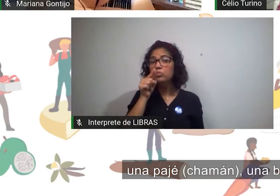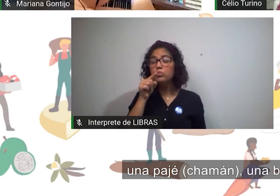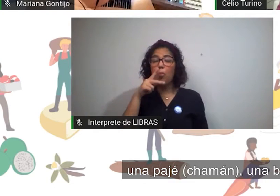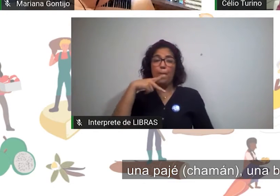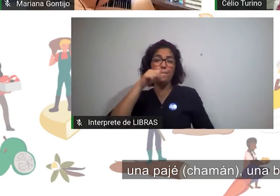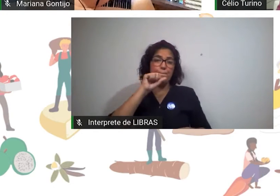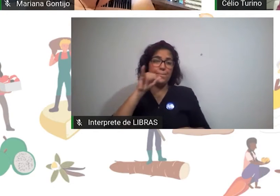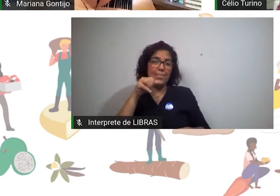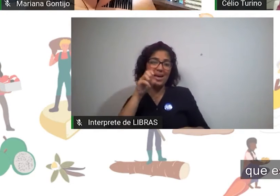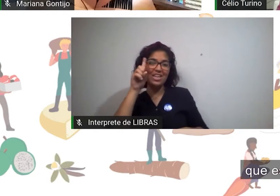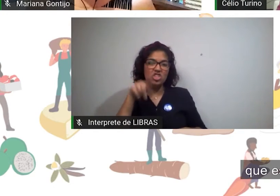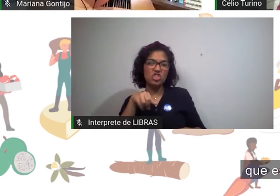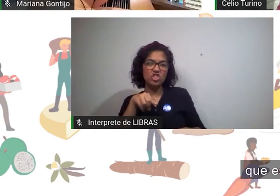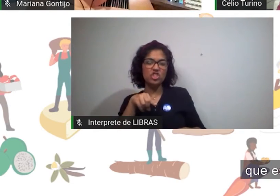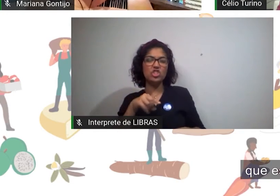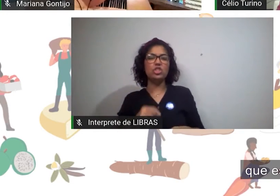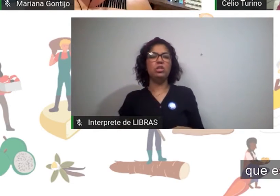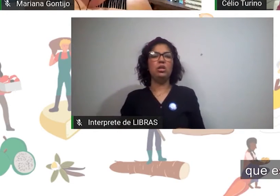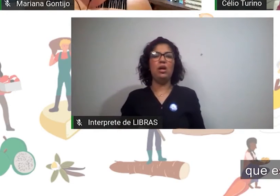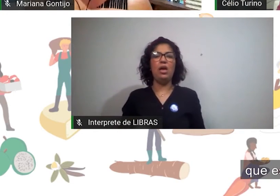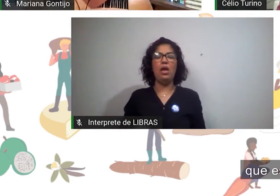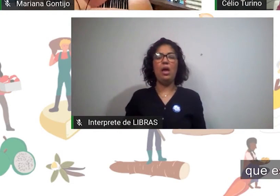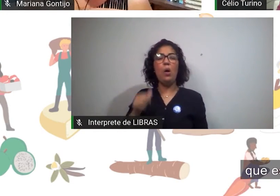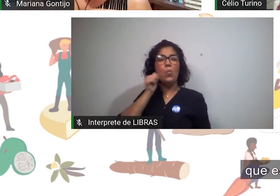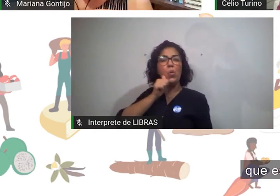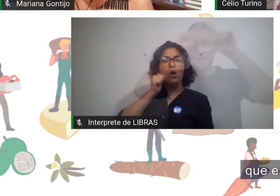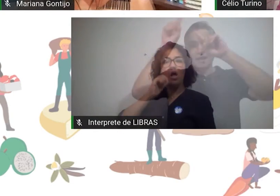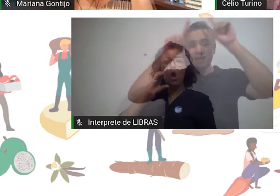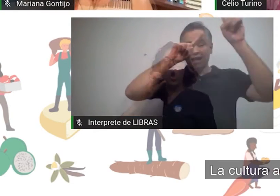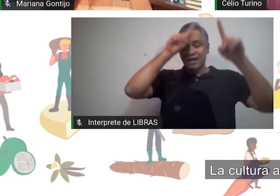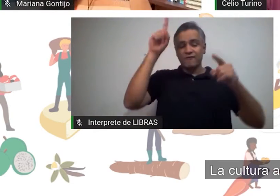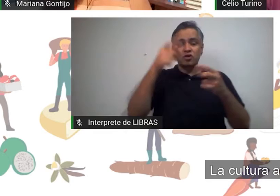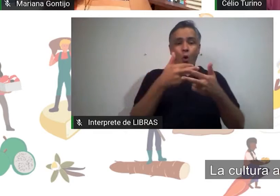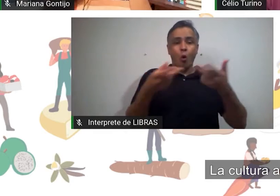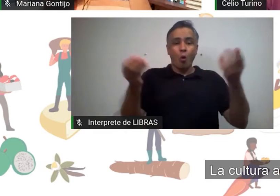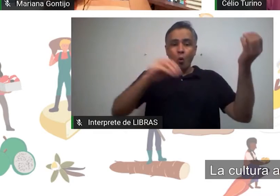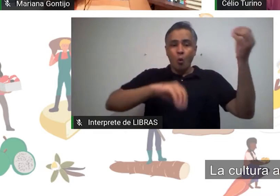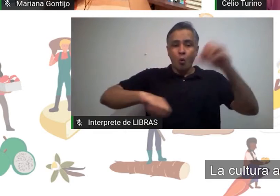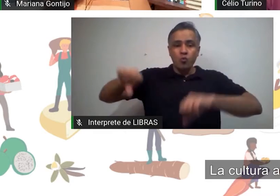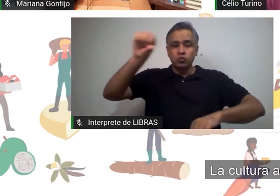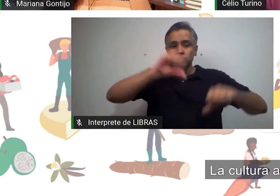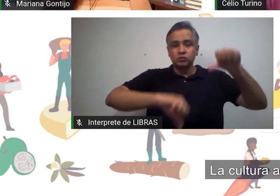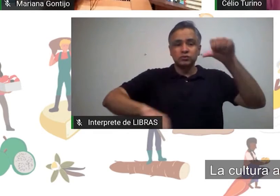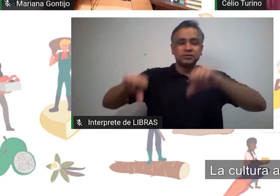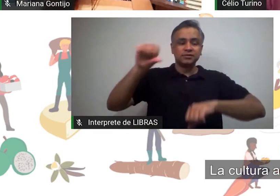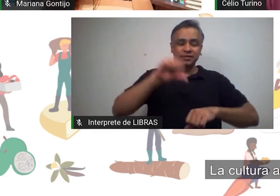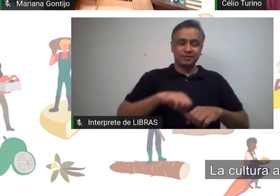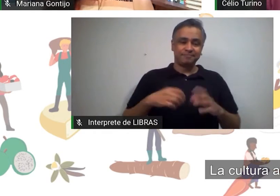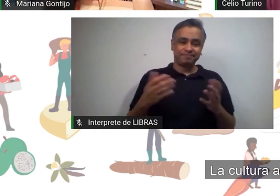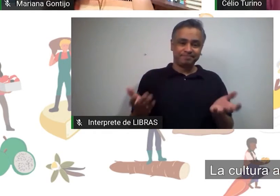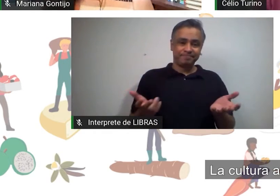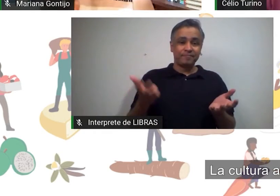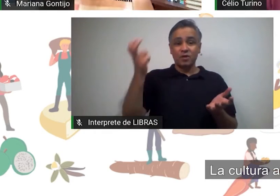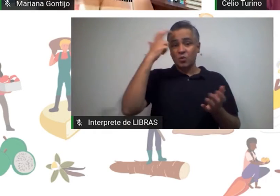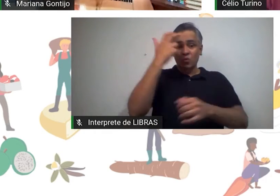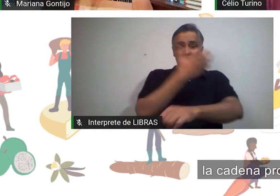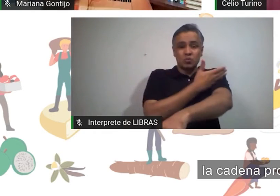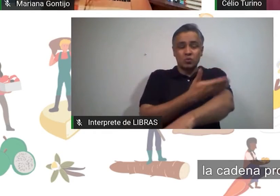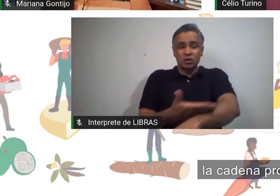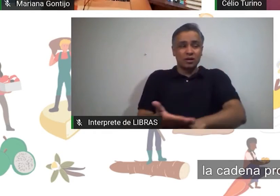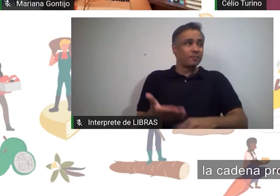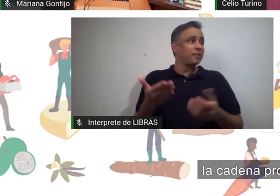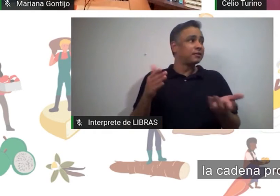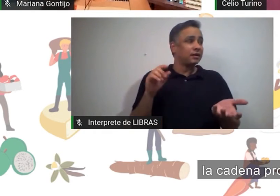uma curandeira, que é exatamente isso. A cultura alimentar, ela remete a toda